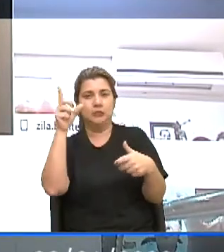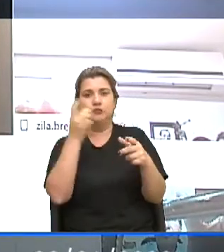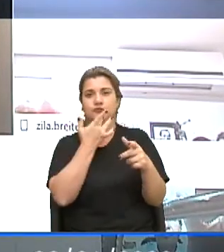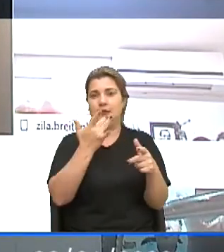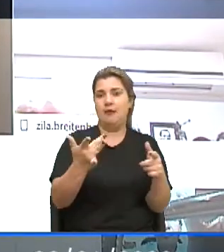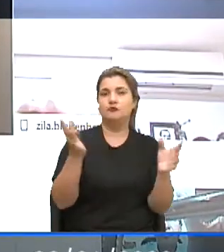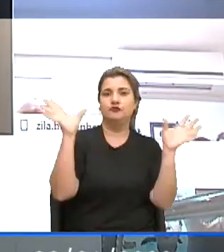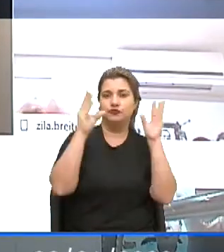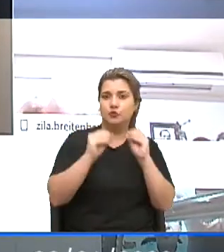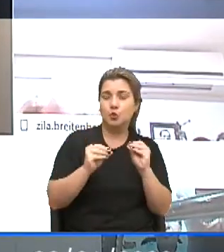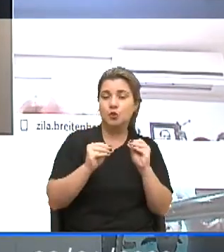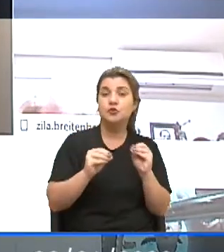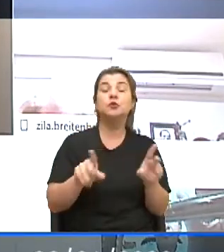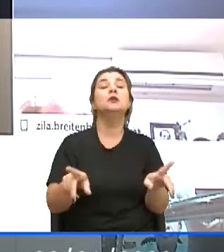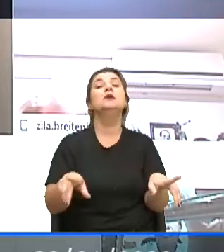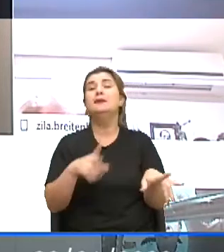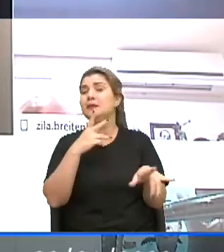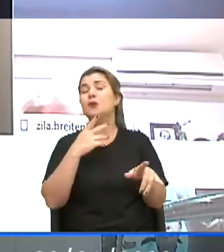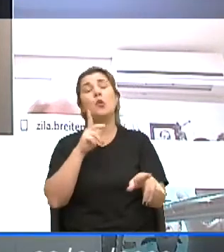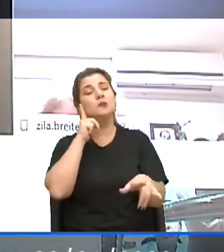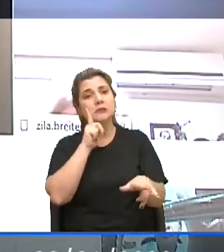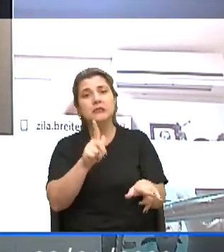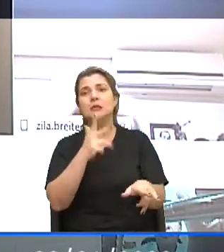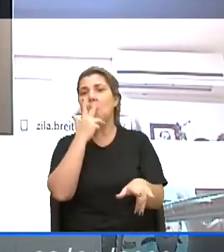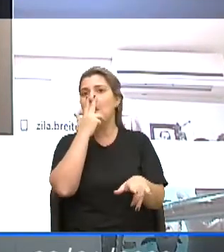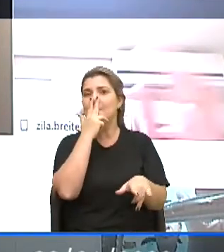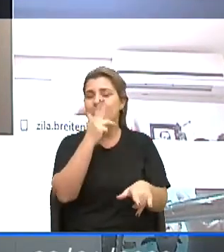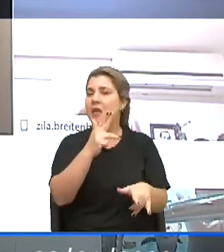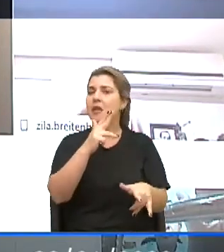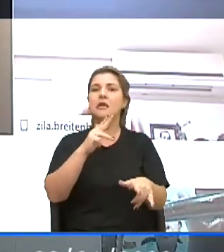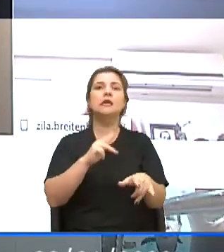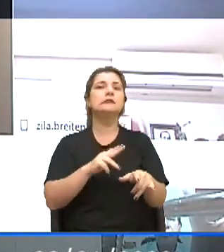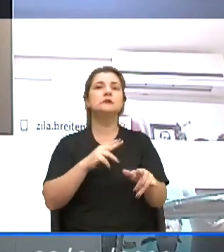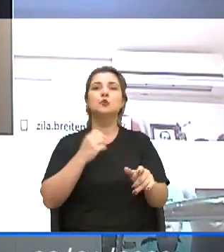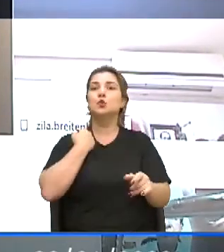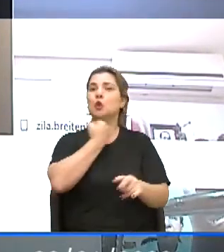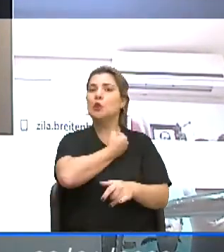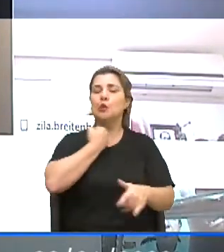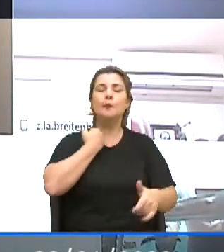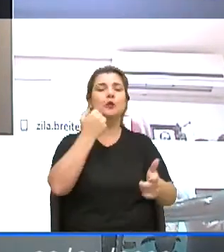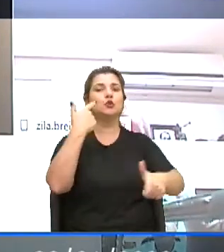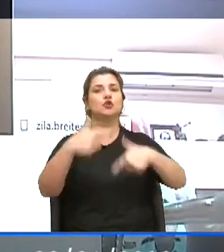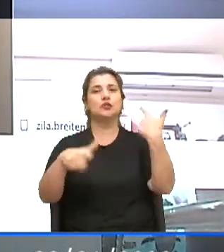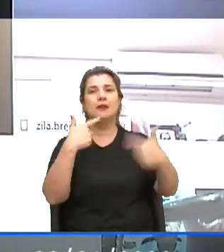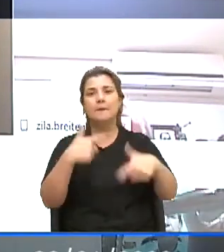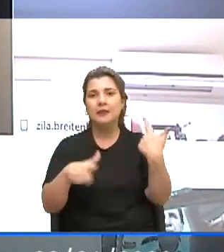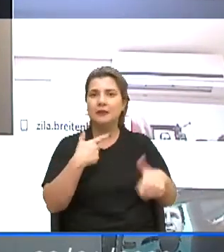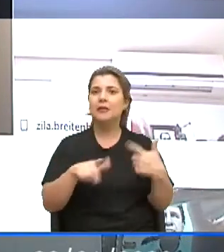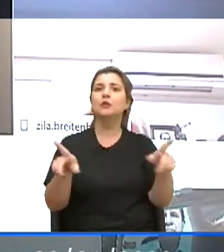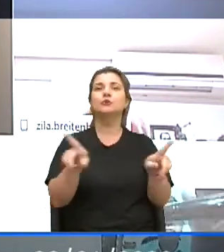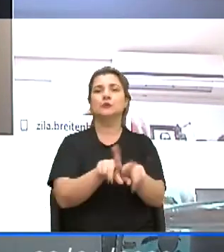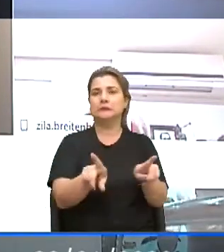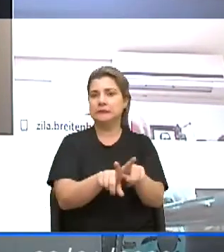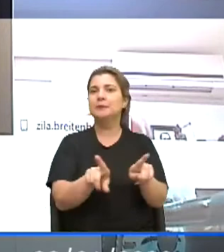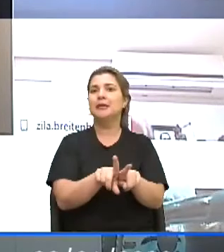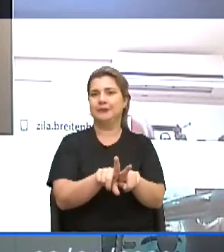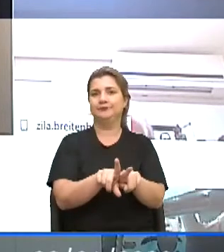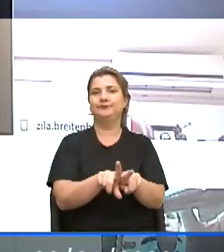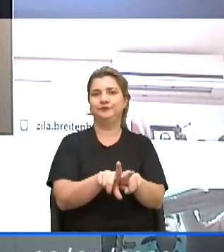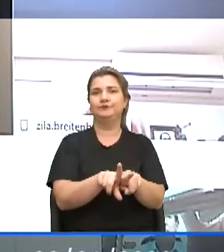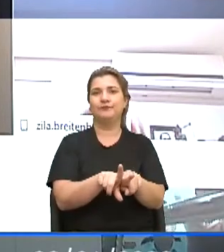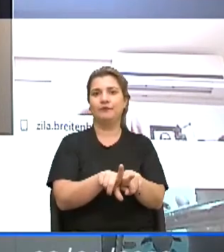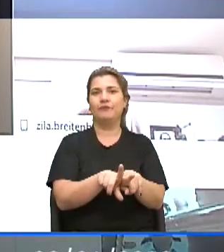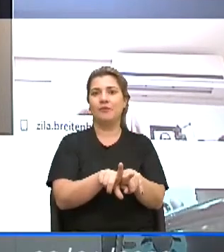volume de produção dos frigoríficos, né? Então, a gente gostaria que nessa portaria constasse a questão da escala dos turnos, né, mas que